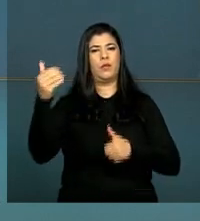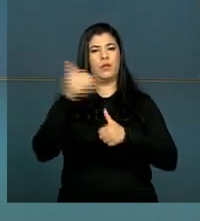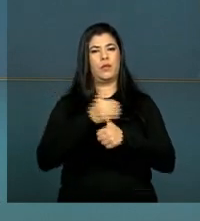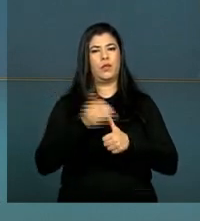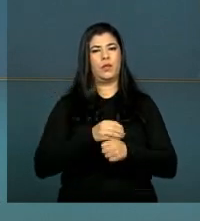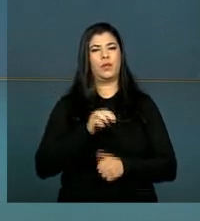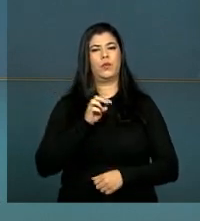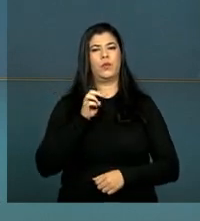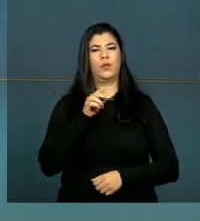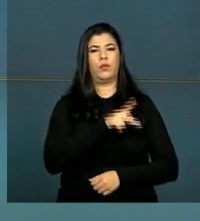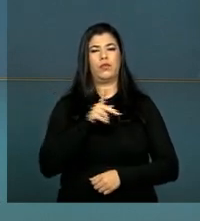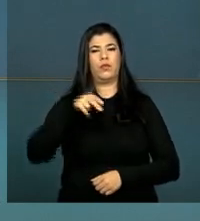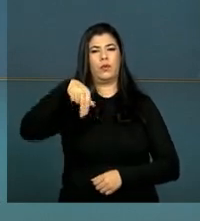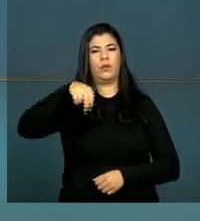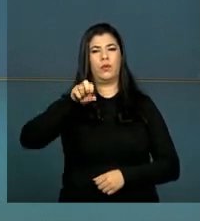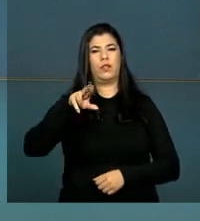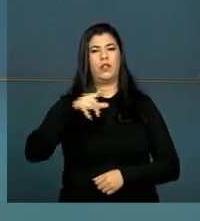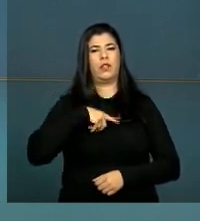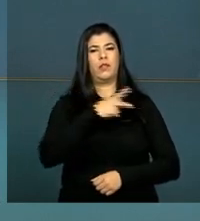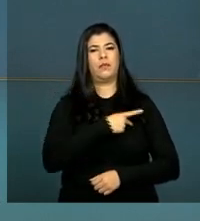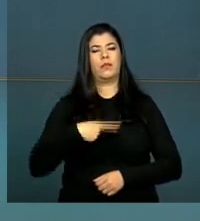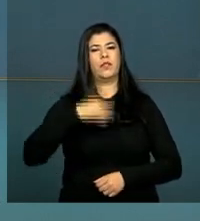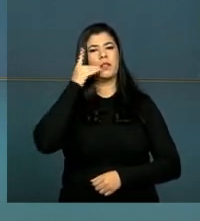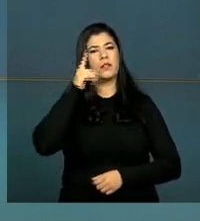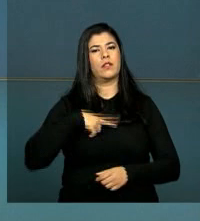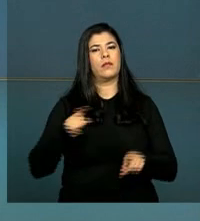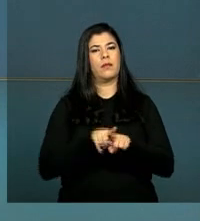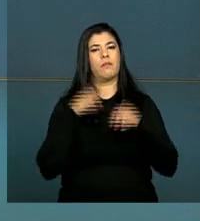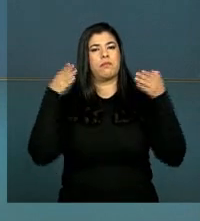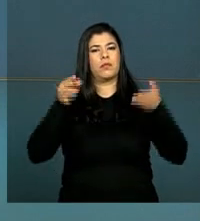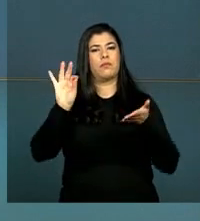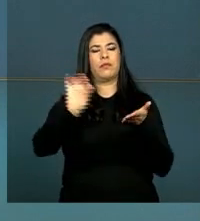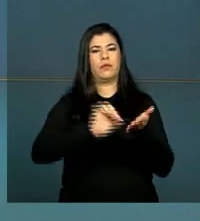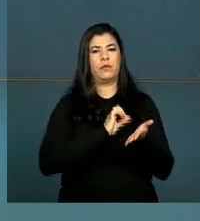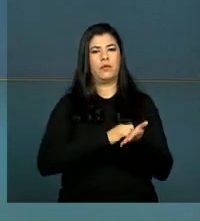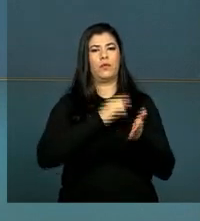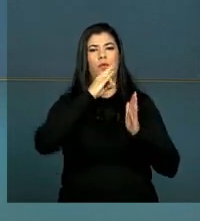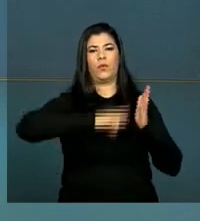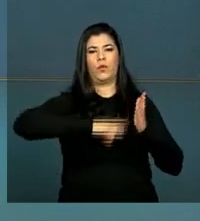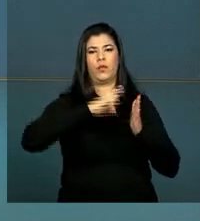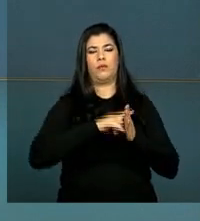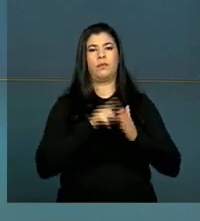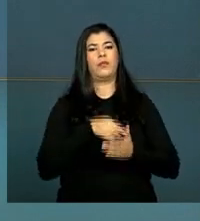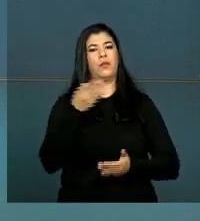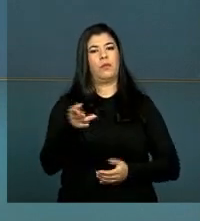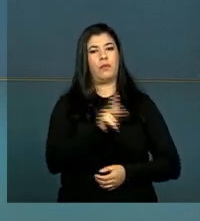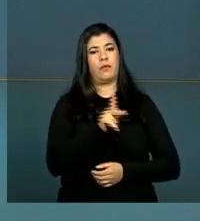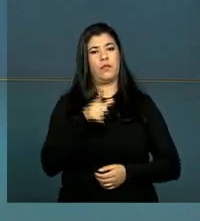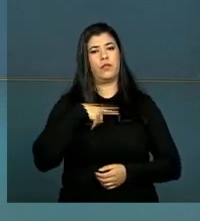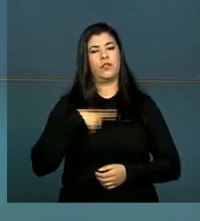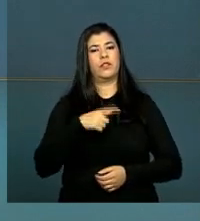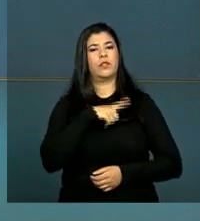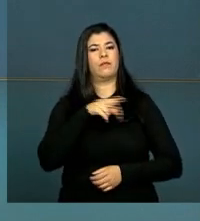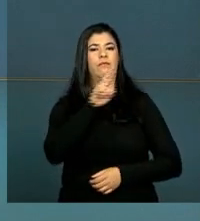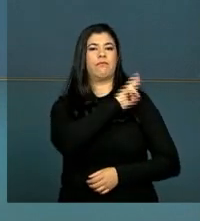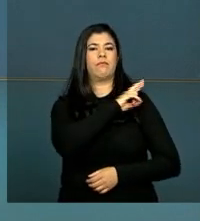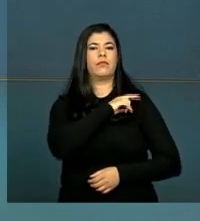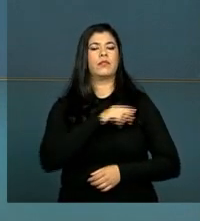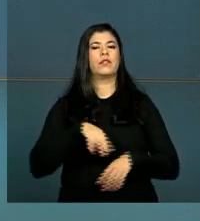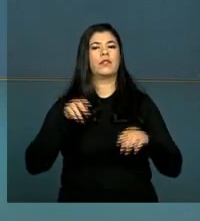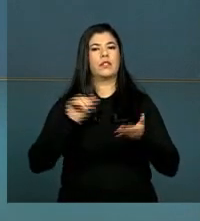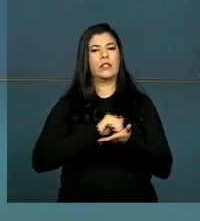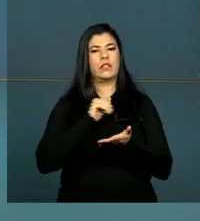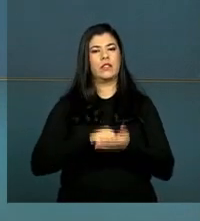Neri a presidenta Dilma Rousseff participou da cerimônia e assinou o termo de posse Mangabeira Hunger já comandou a secretaria de assuntos